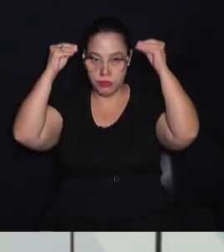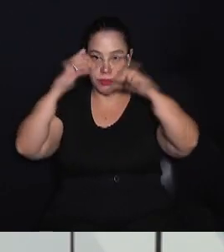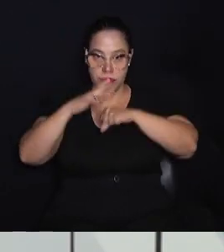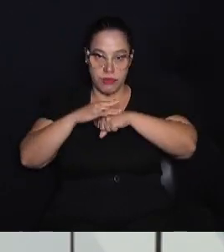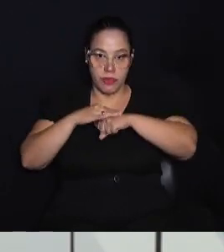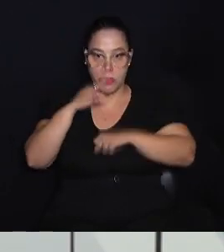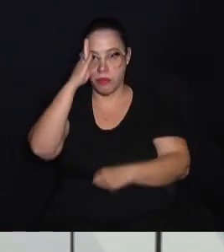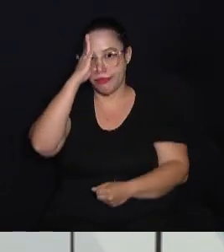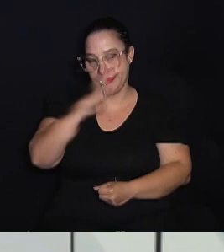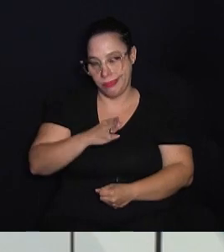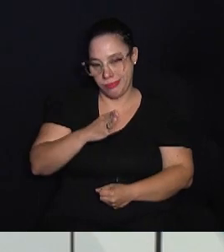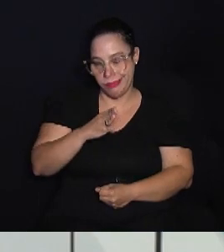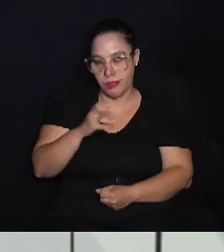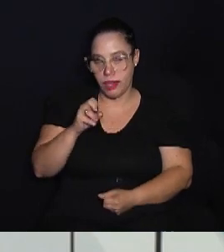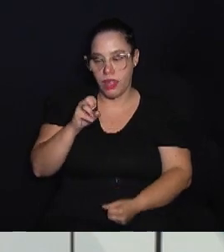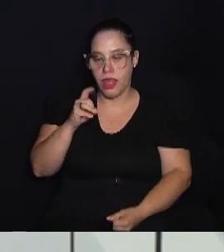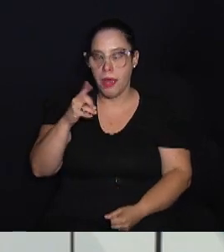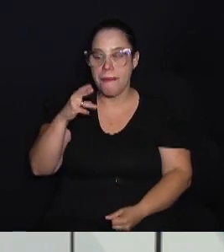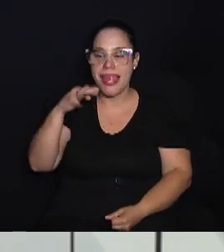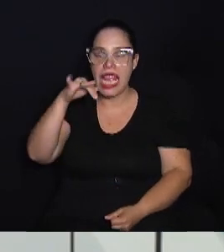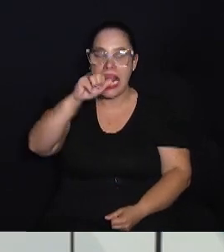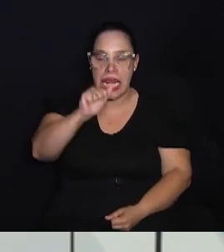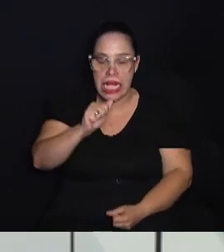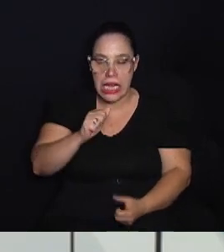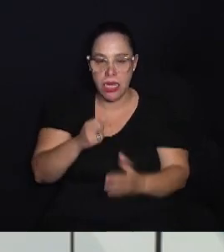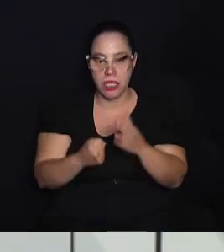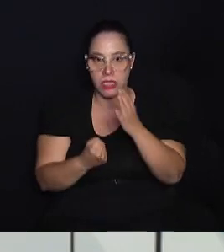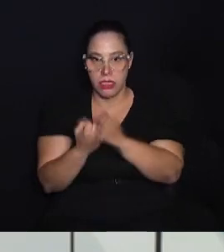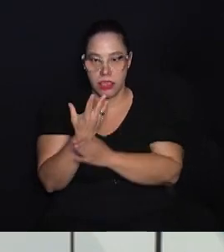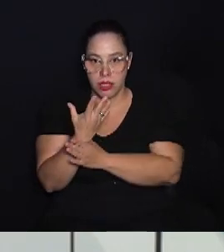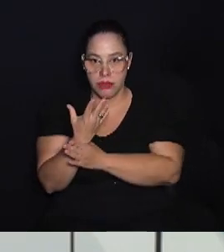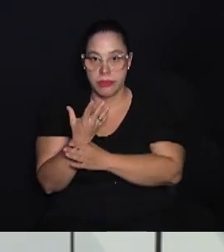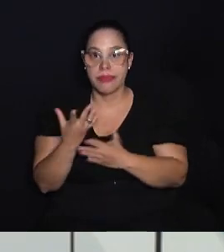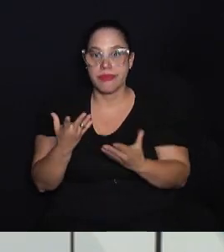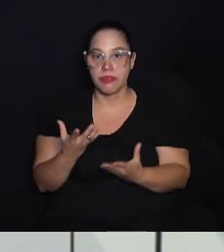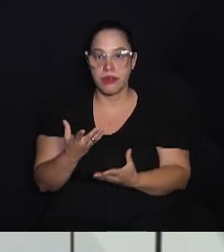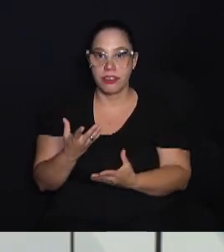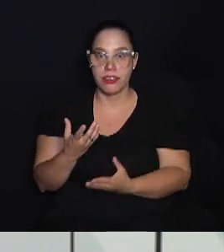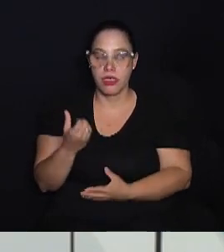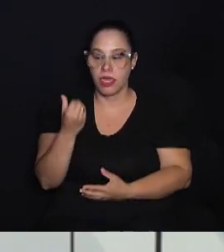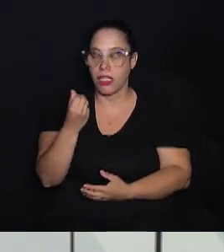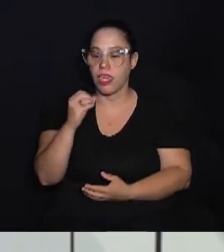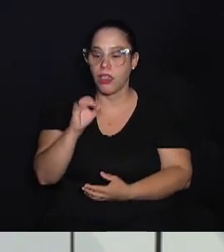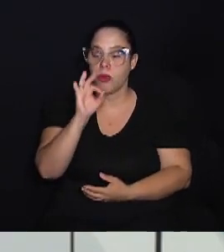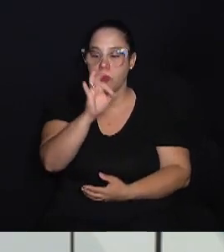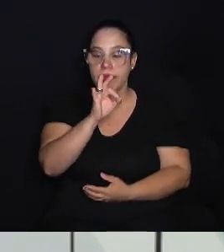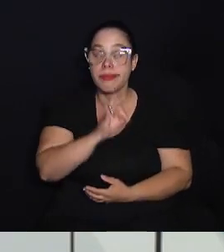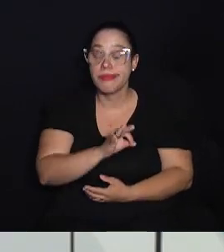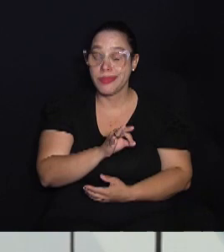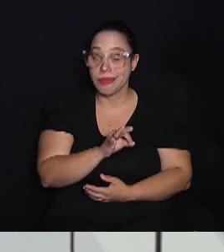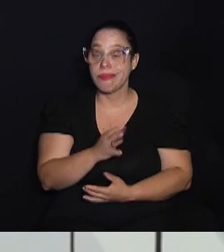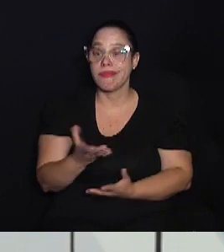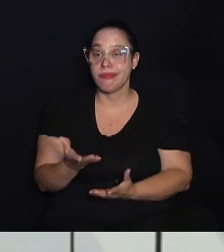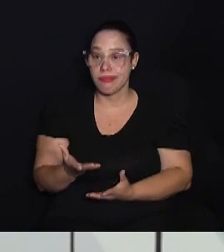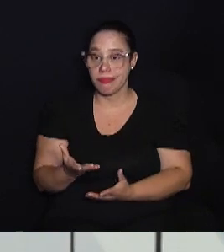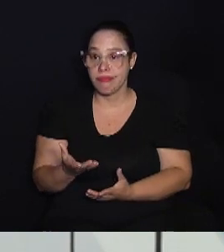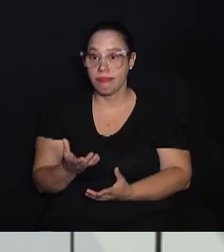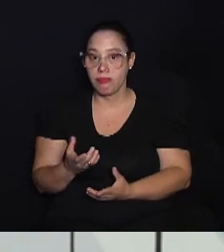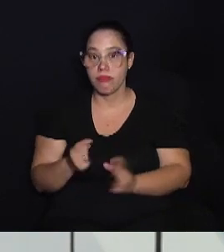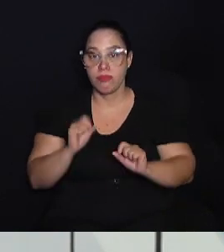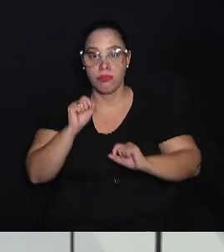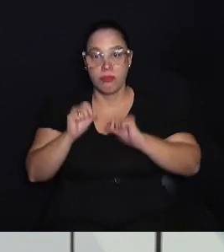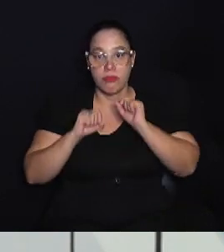principal tipo de demência. Ela ocorre em 60% dos casos. De acordo com